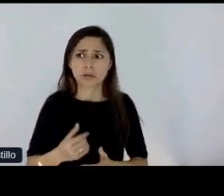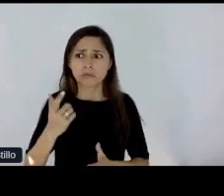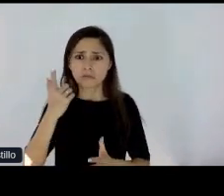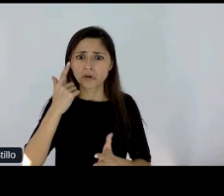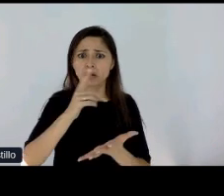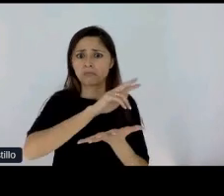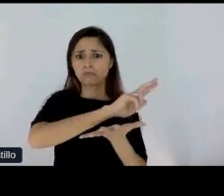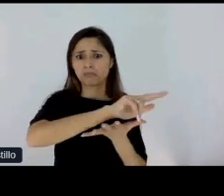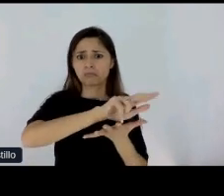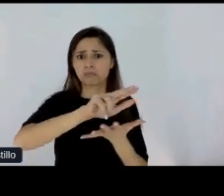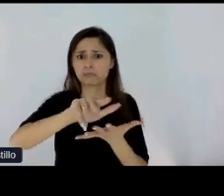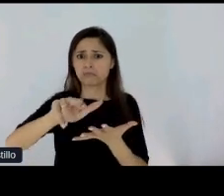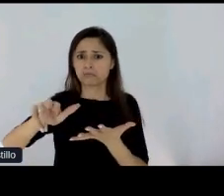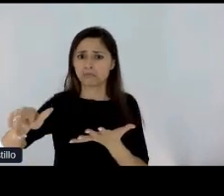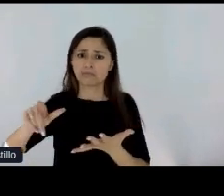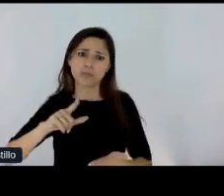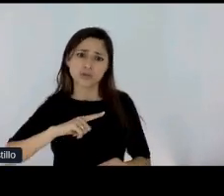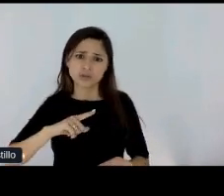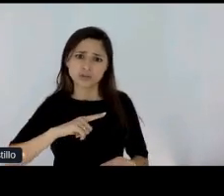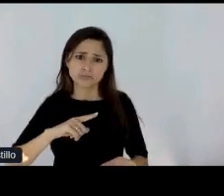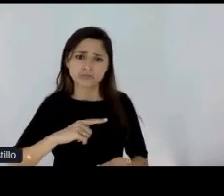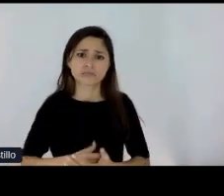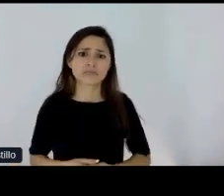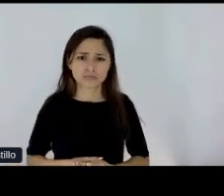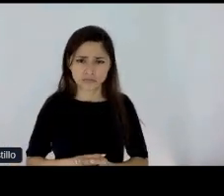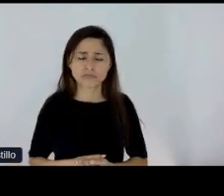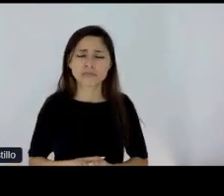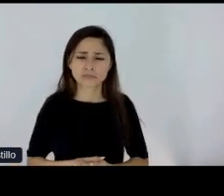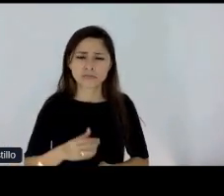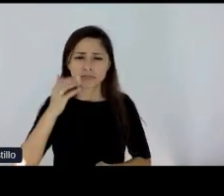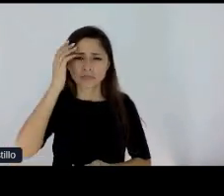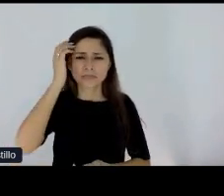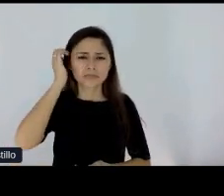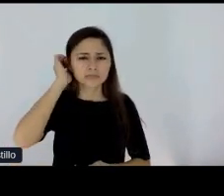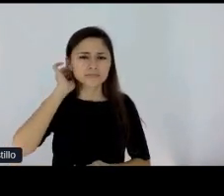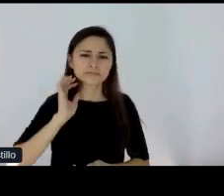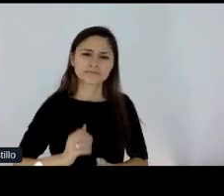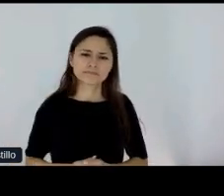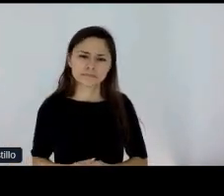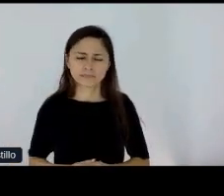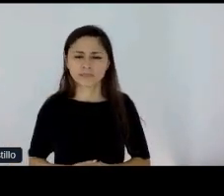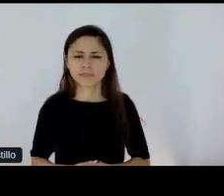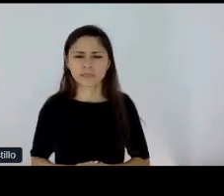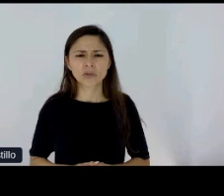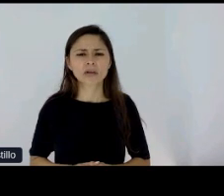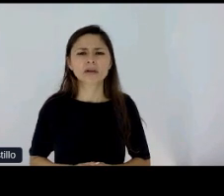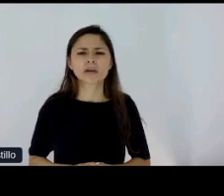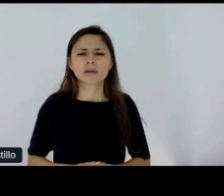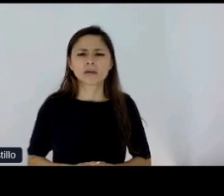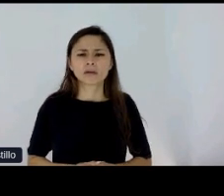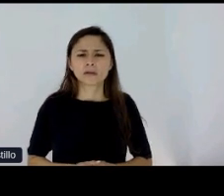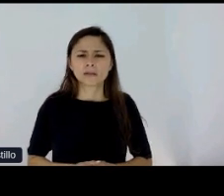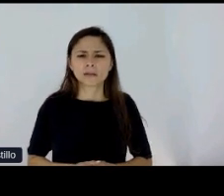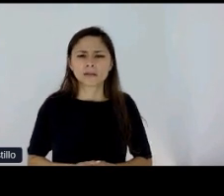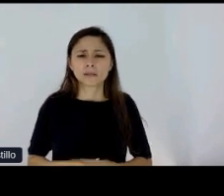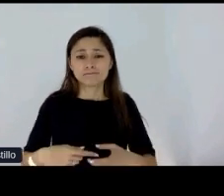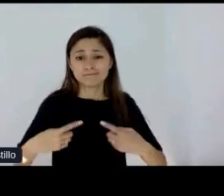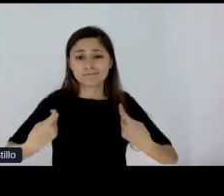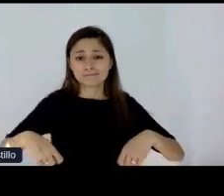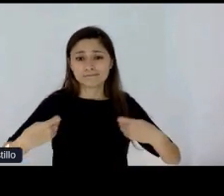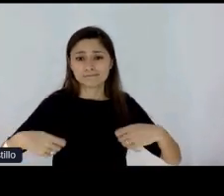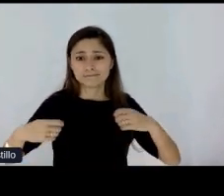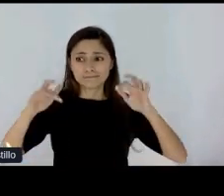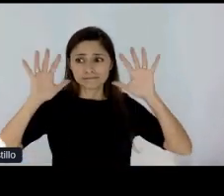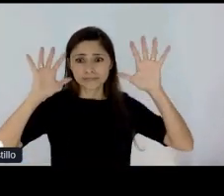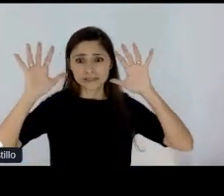gêneros, reconhecer as necessidades dos outros gêneros. Tá? Então, é toda uma outra questão que você precisa